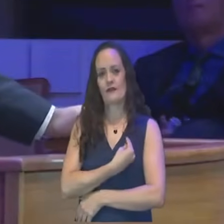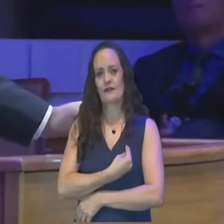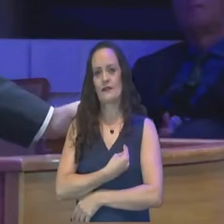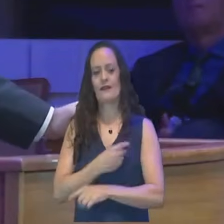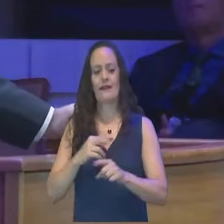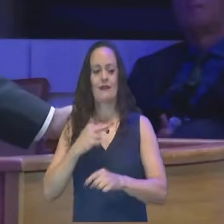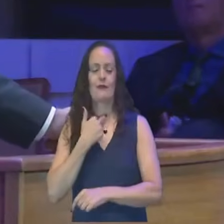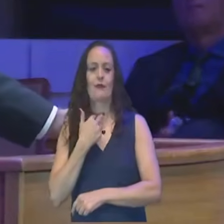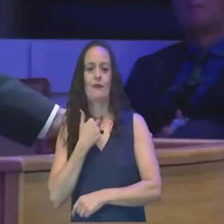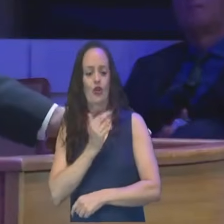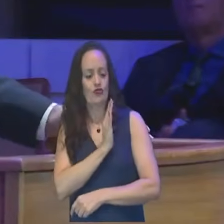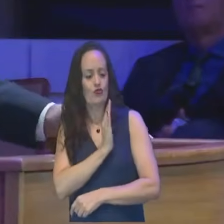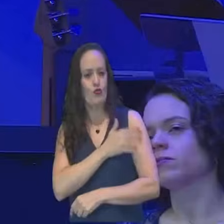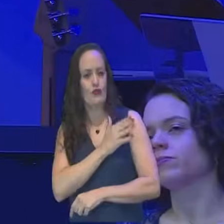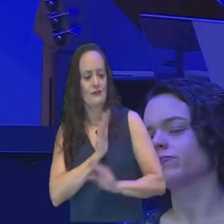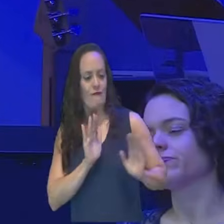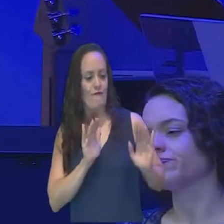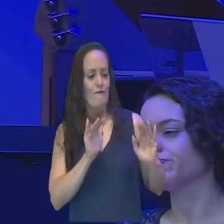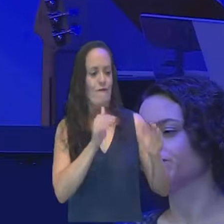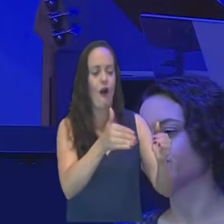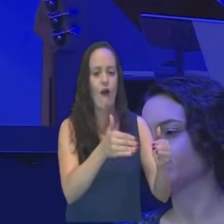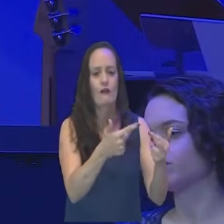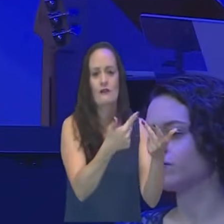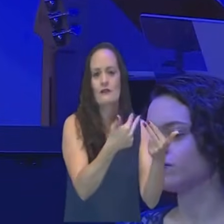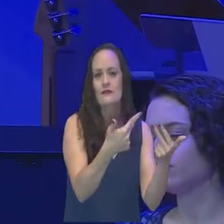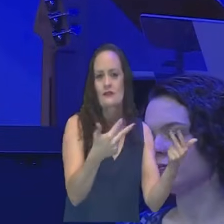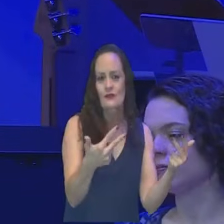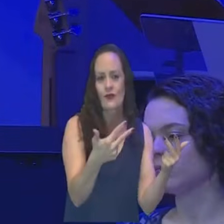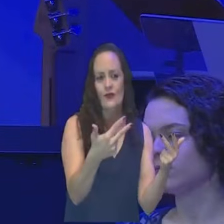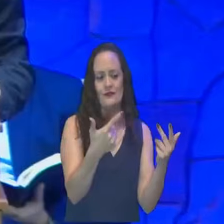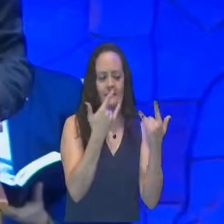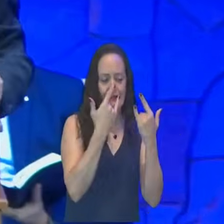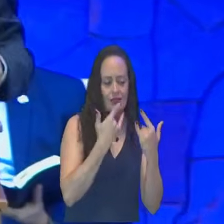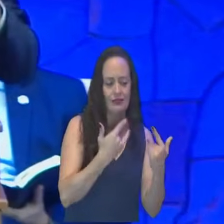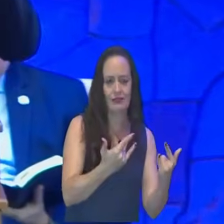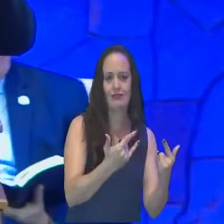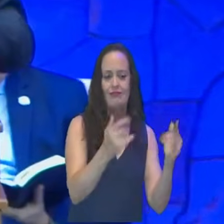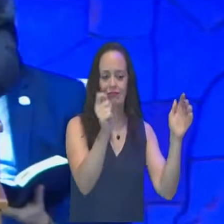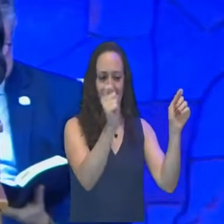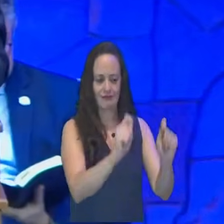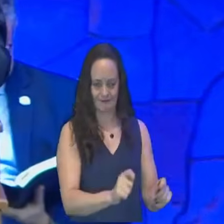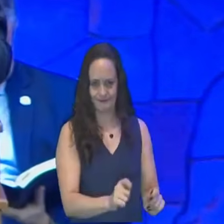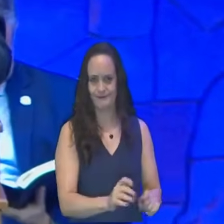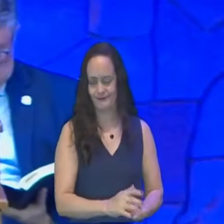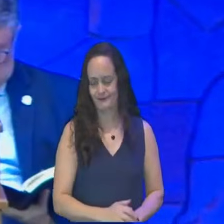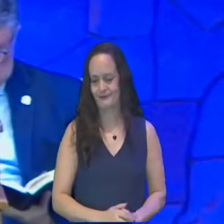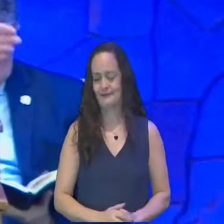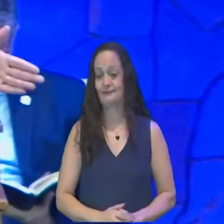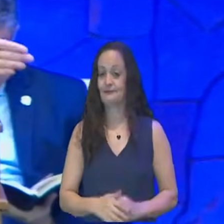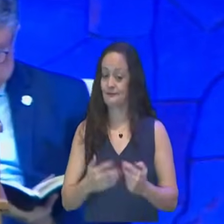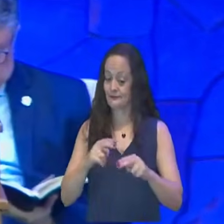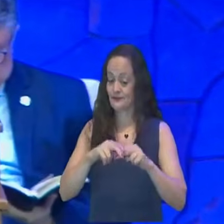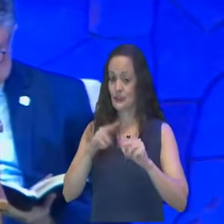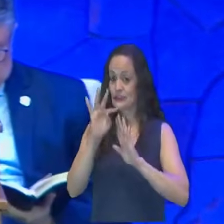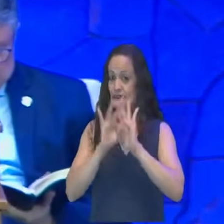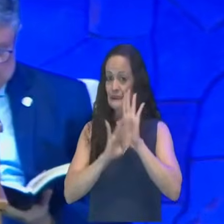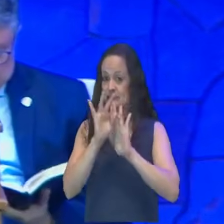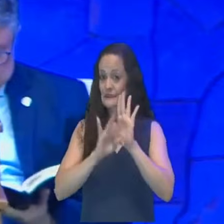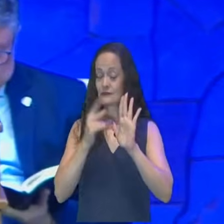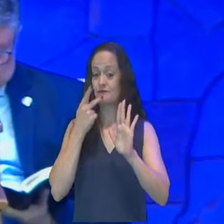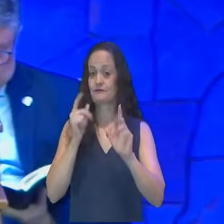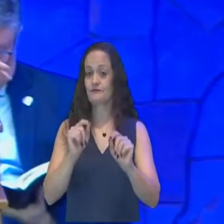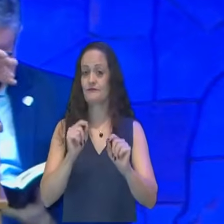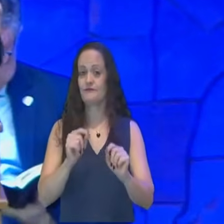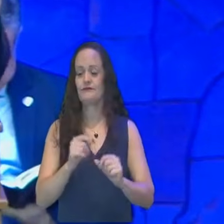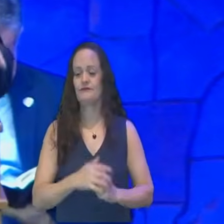afetos, o nosso coração a outras coisas. O texto bíblico neste momento, dos versículos 19 a